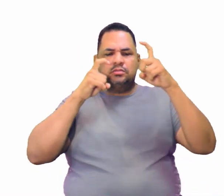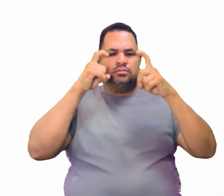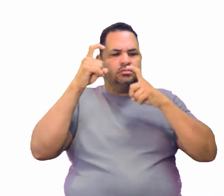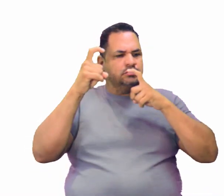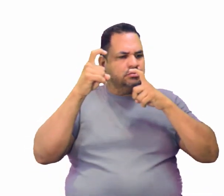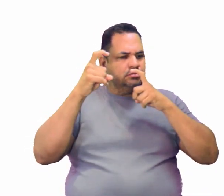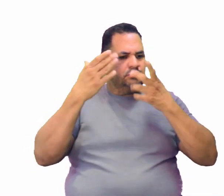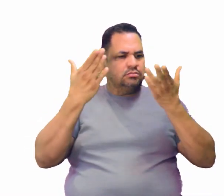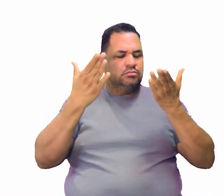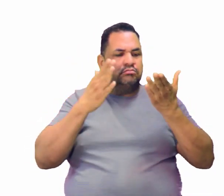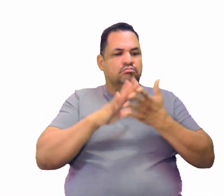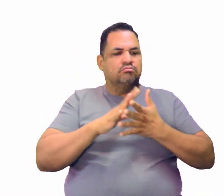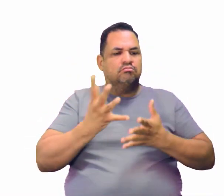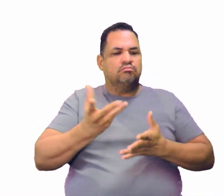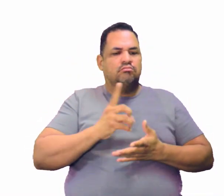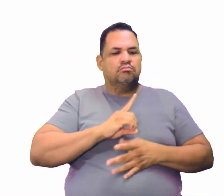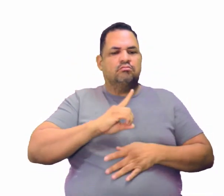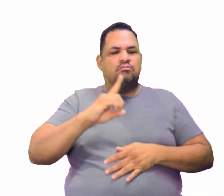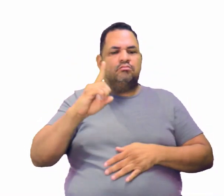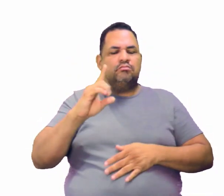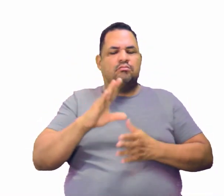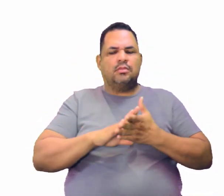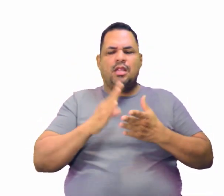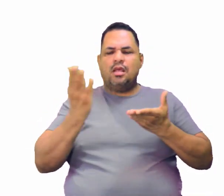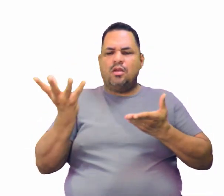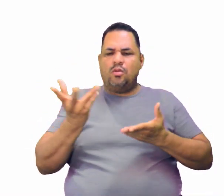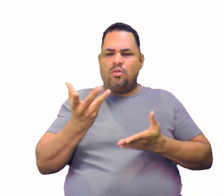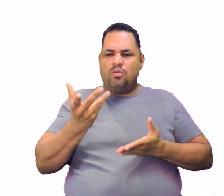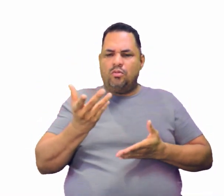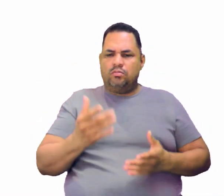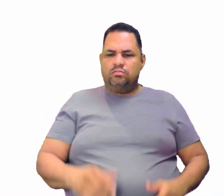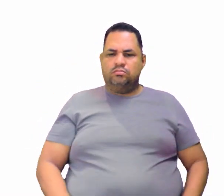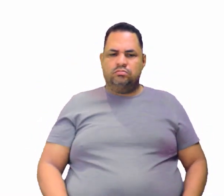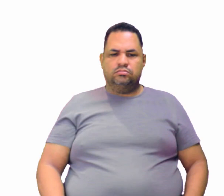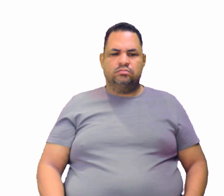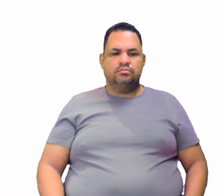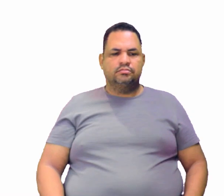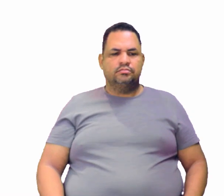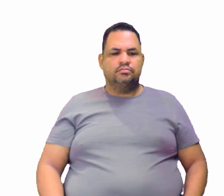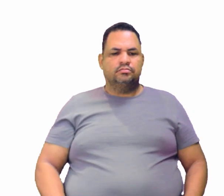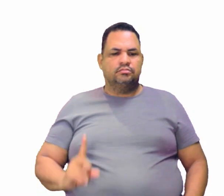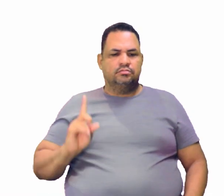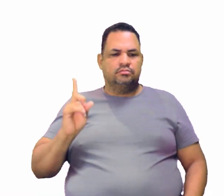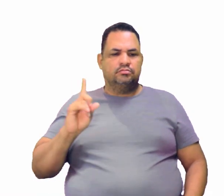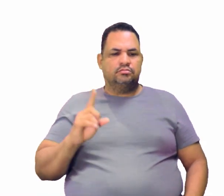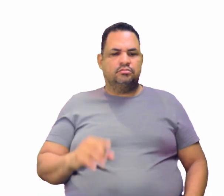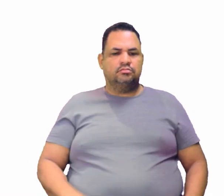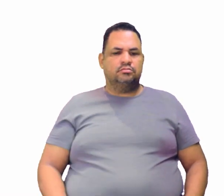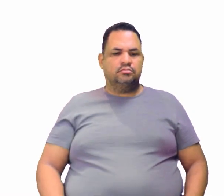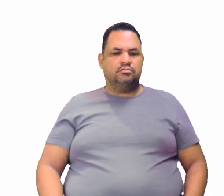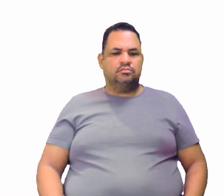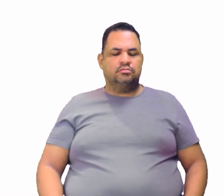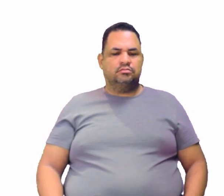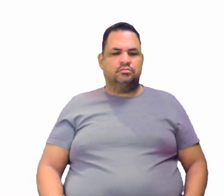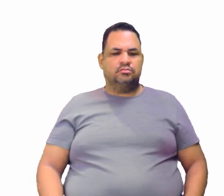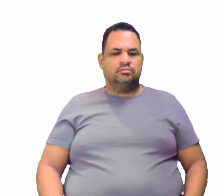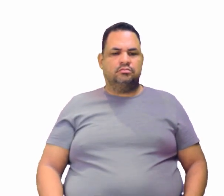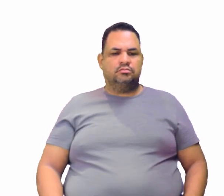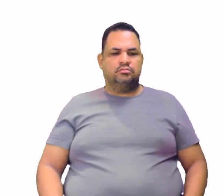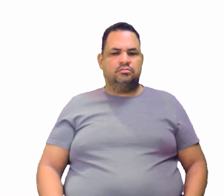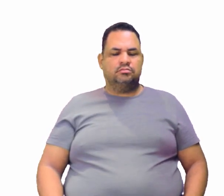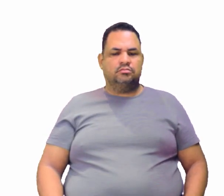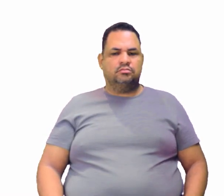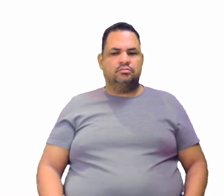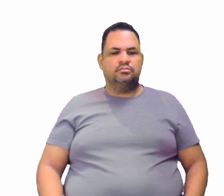Preocupação? Queira Deus que ele venha cedo. Então, trovador jogral da época de Afonso III, meado do